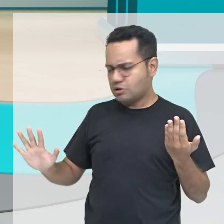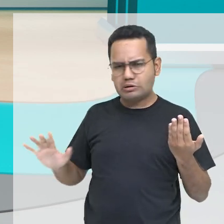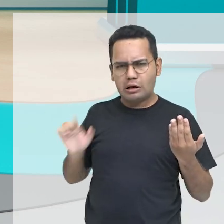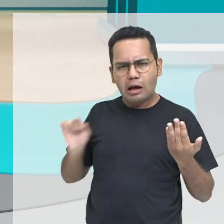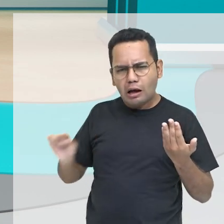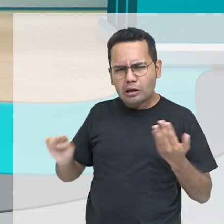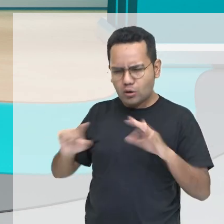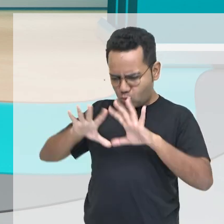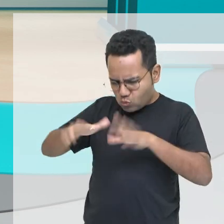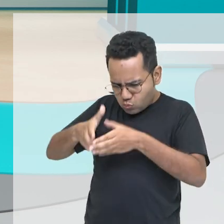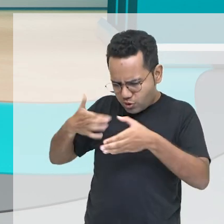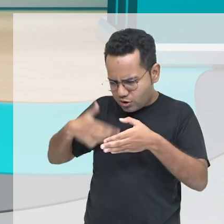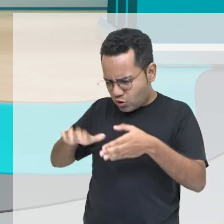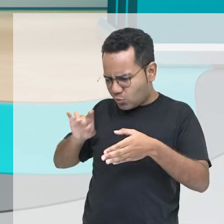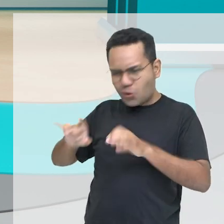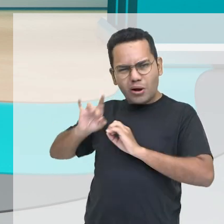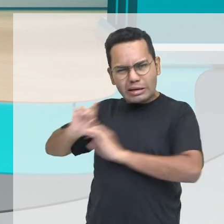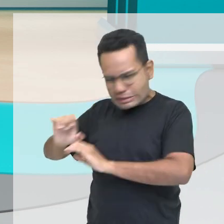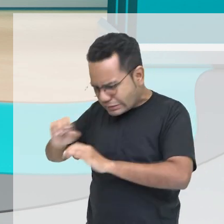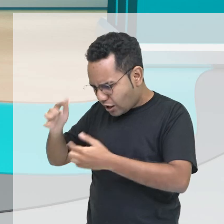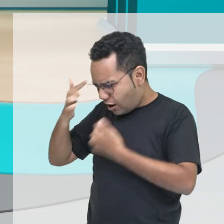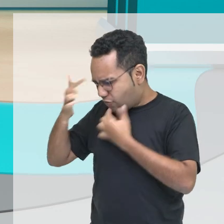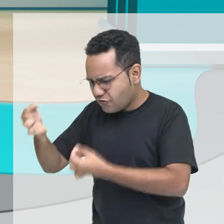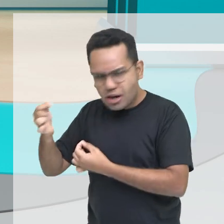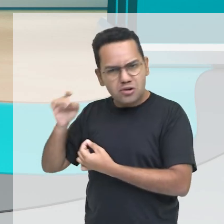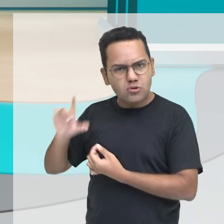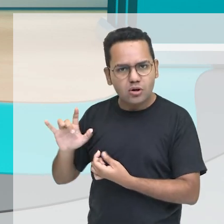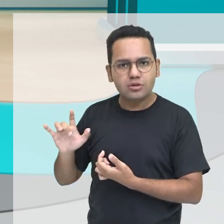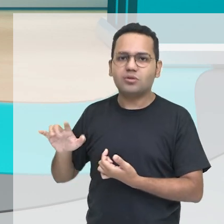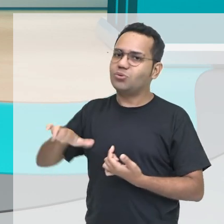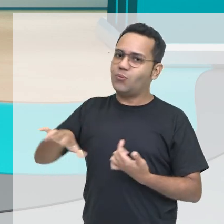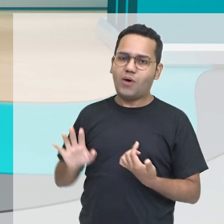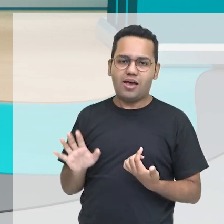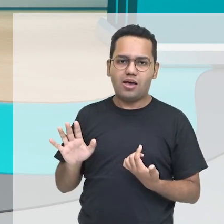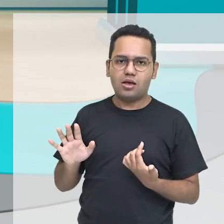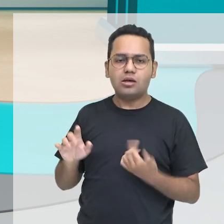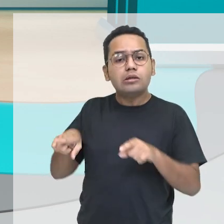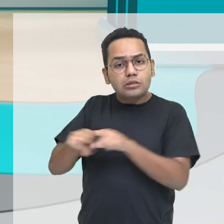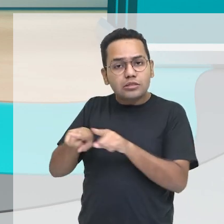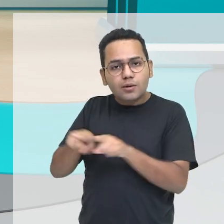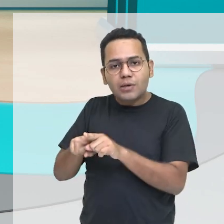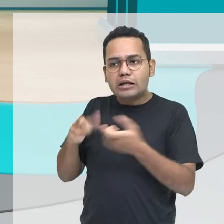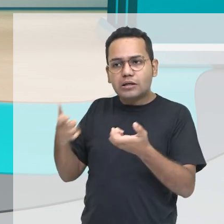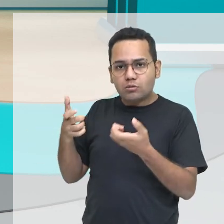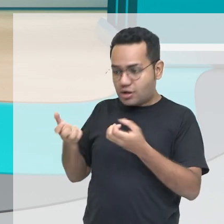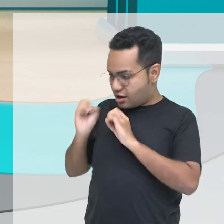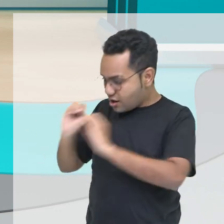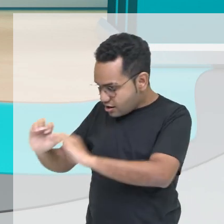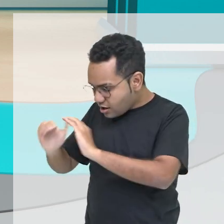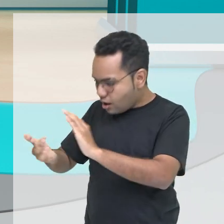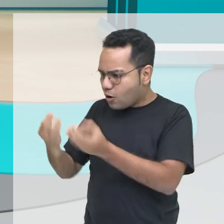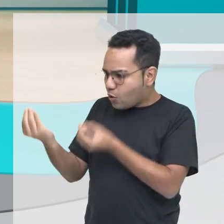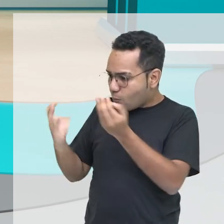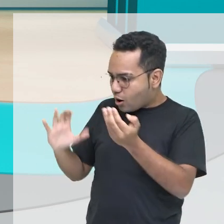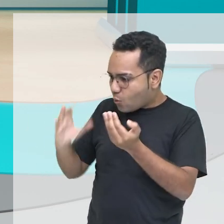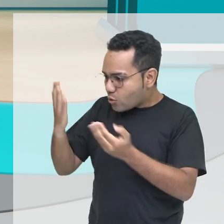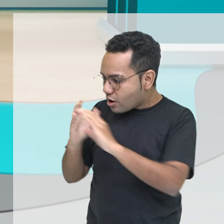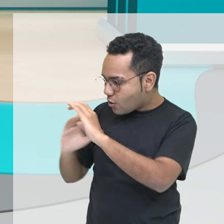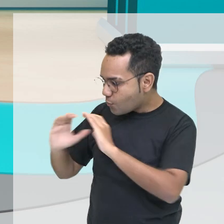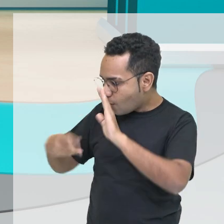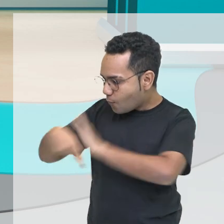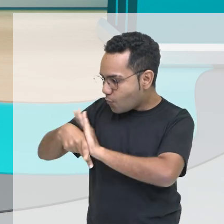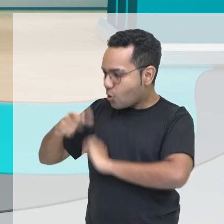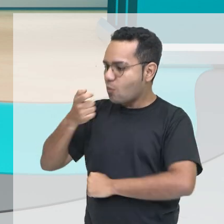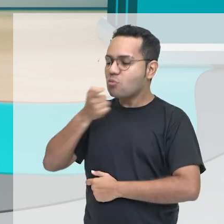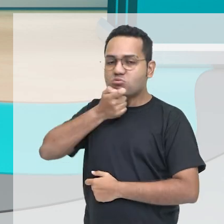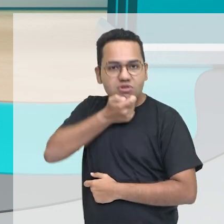ok? Mas eles também ajudaram no ensino da língua inglesa, porque esse era o meio de